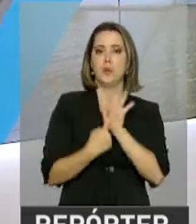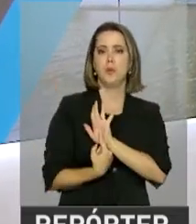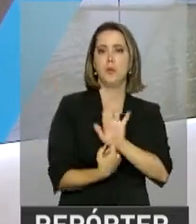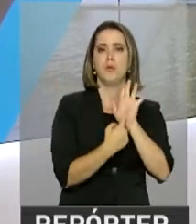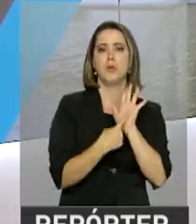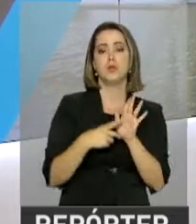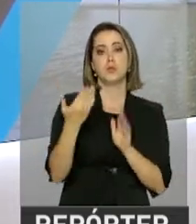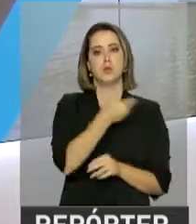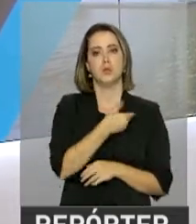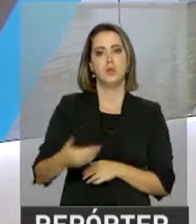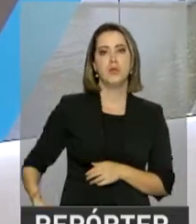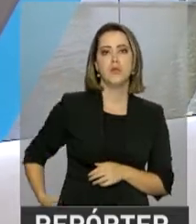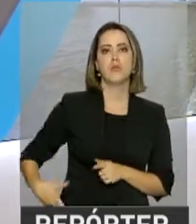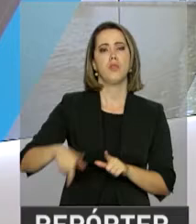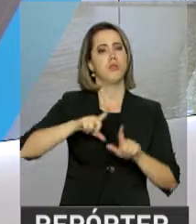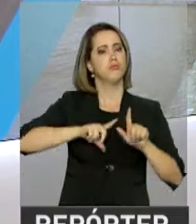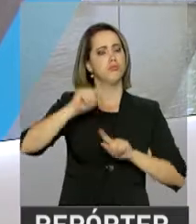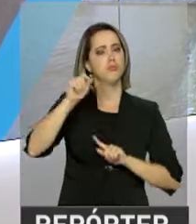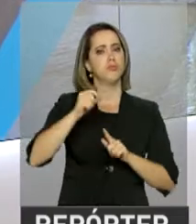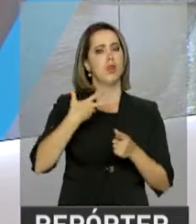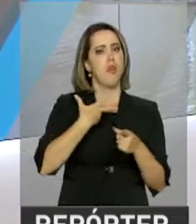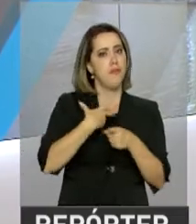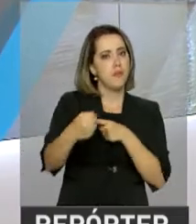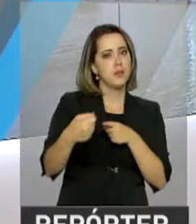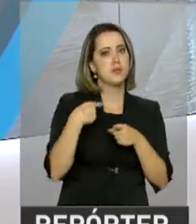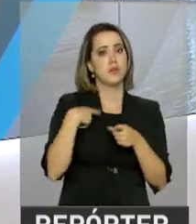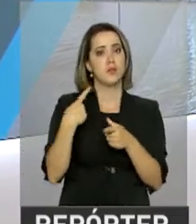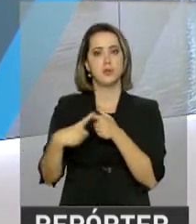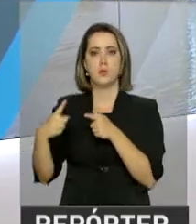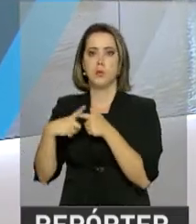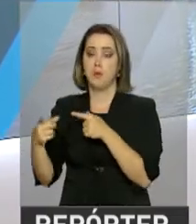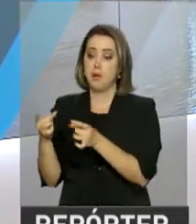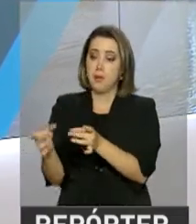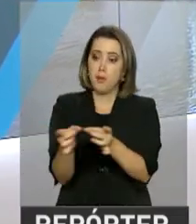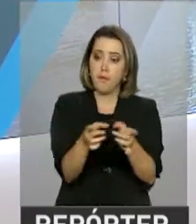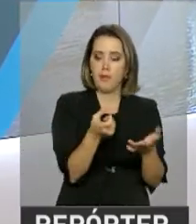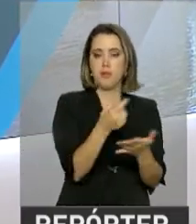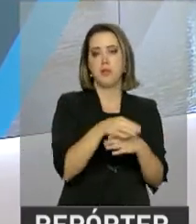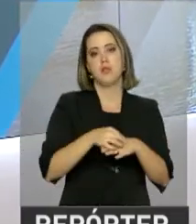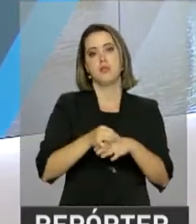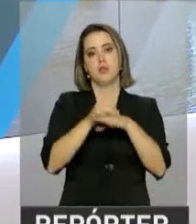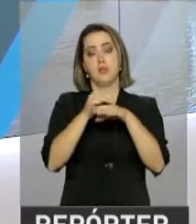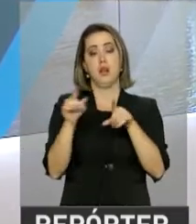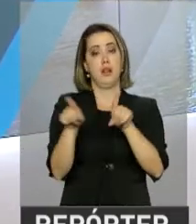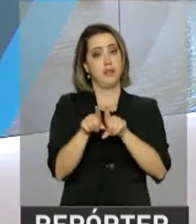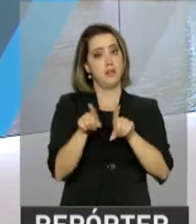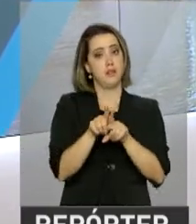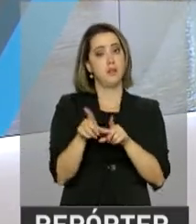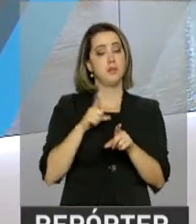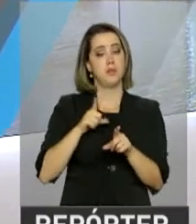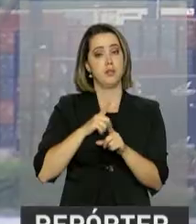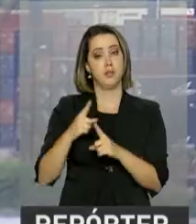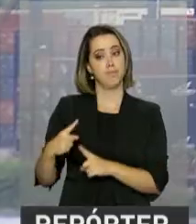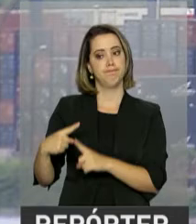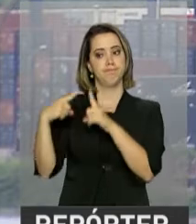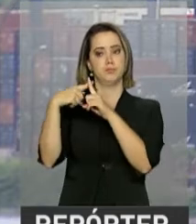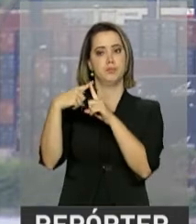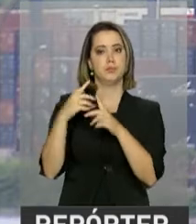superou rapidamente os problemas como as exportações de carne que também apresentaram resultado positivo